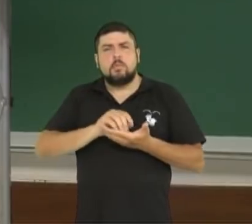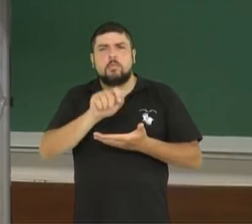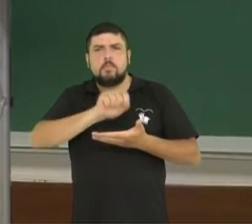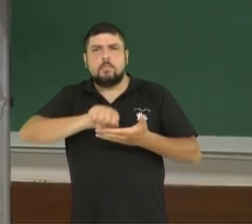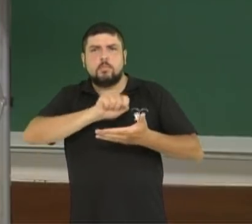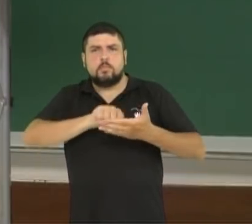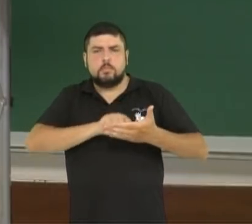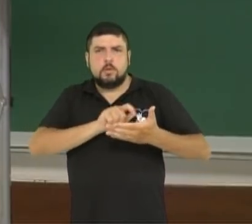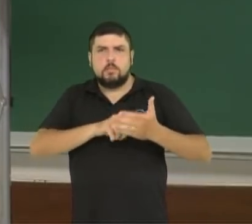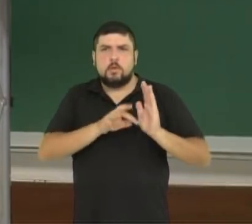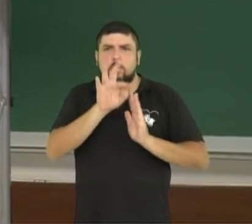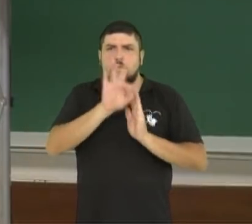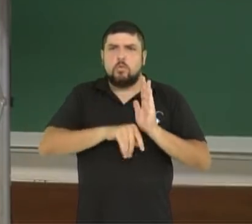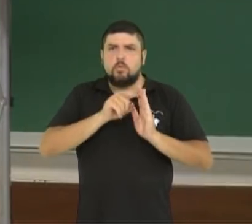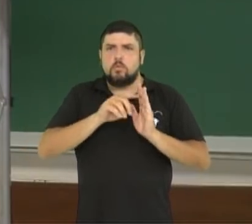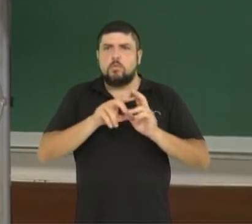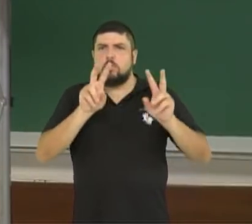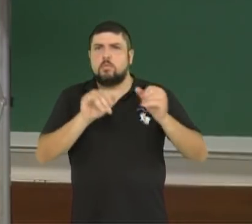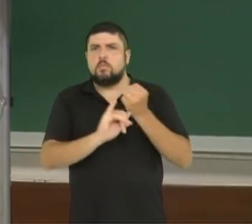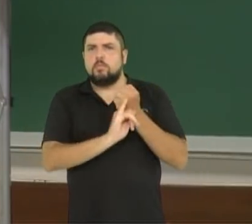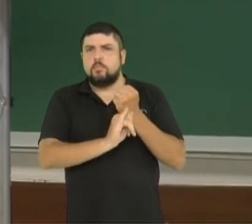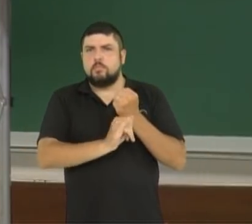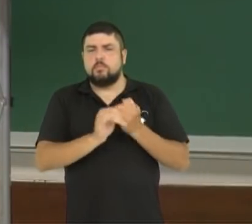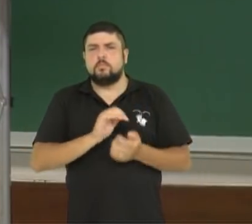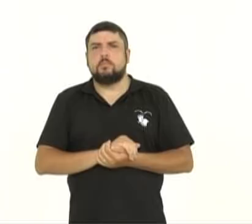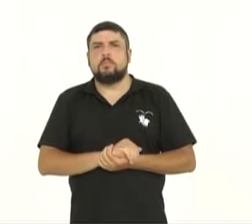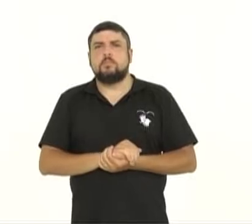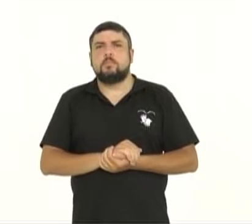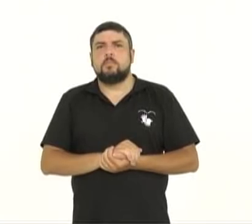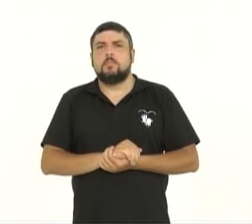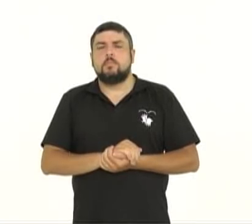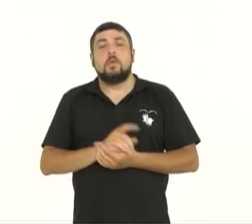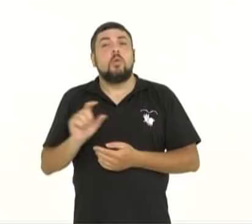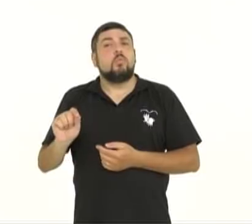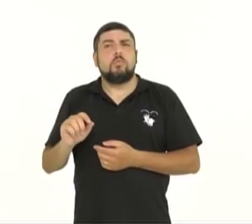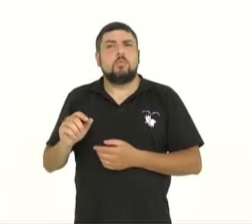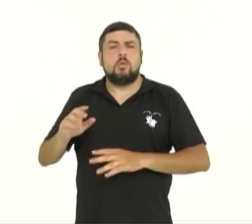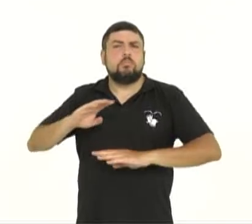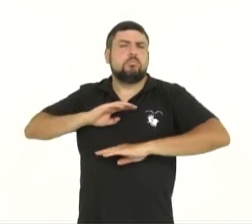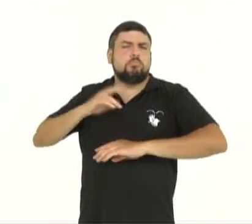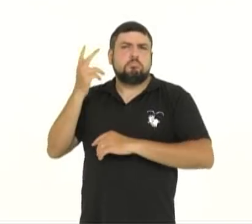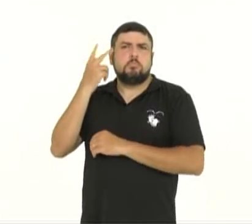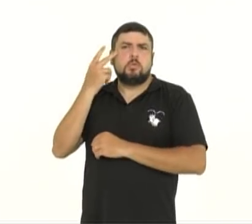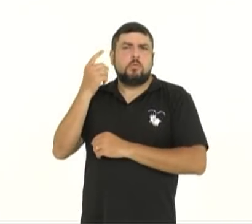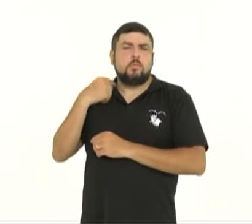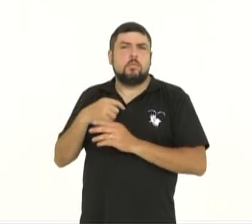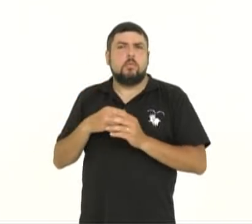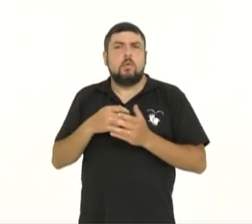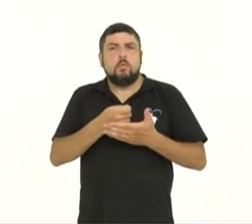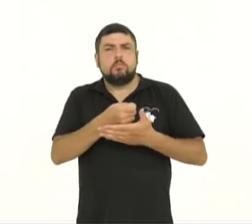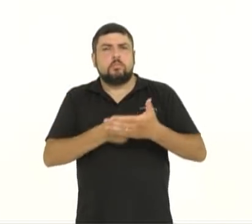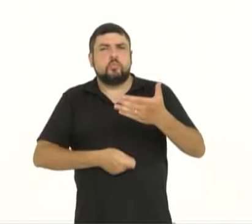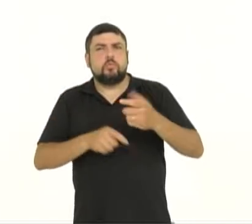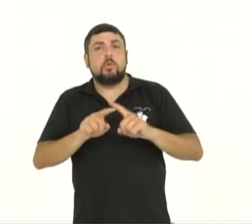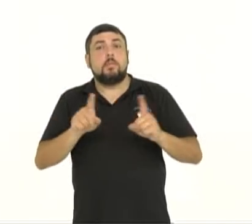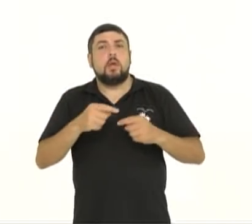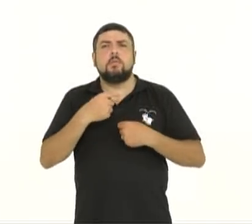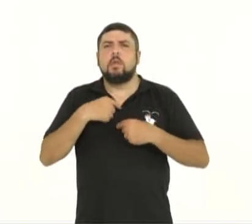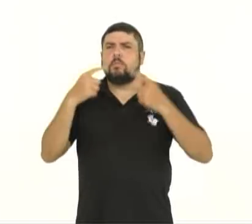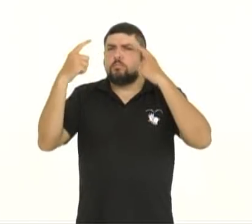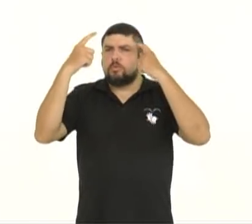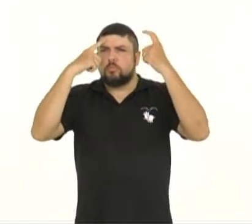texto literário intitulado crônica, né? Então são situações corriqueiras narradas com criatividade. Pode